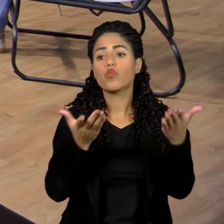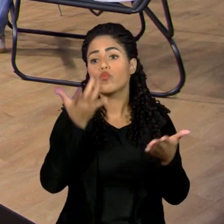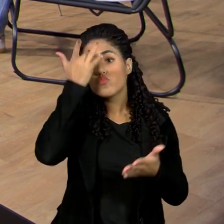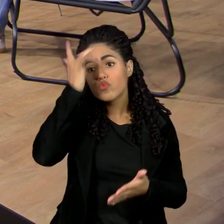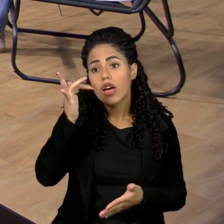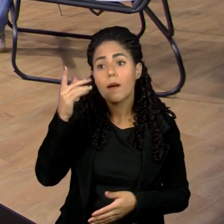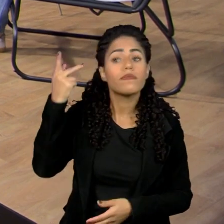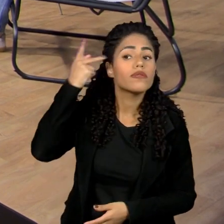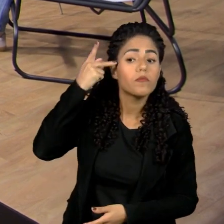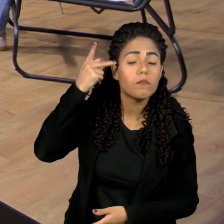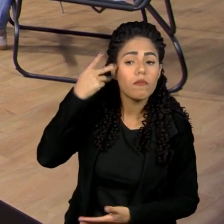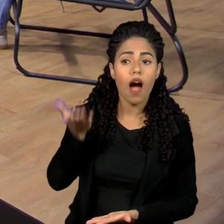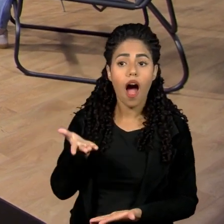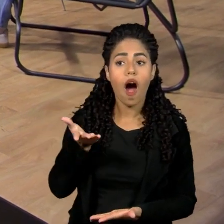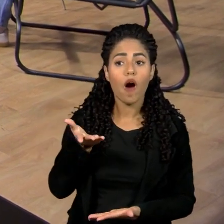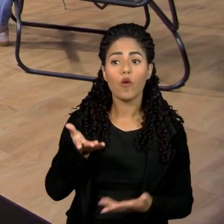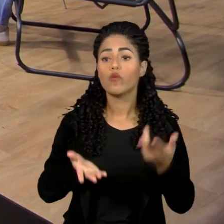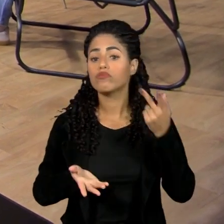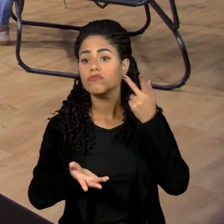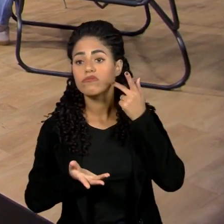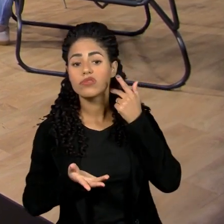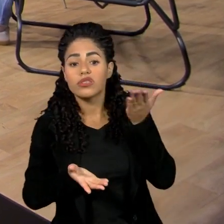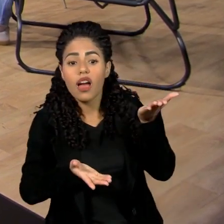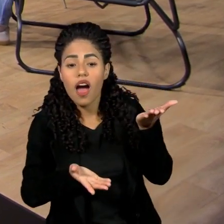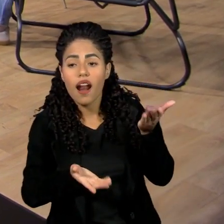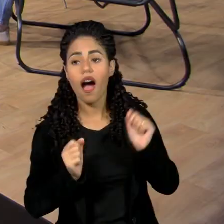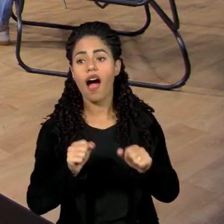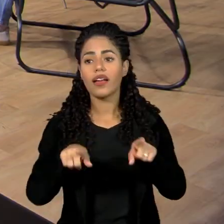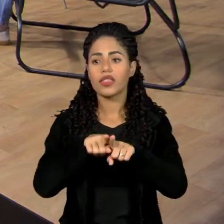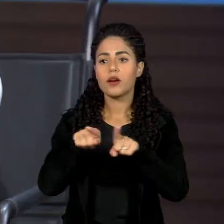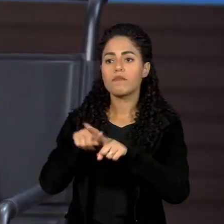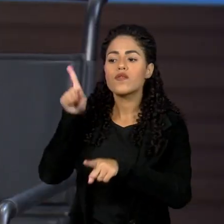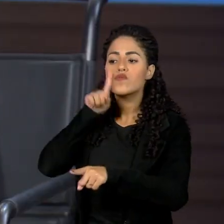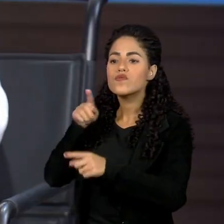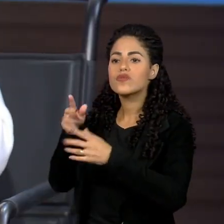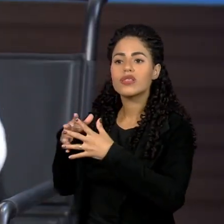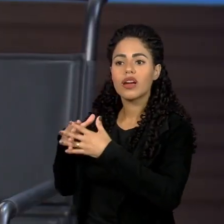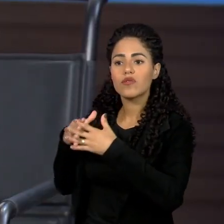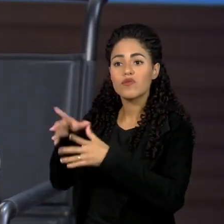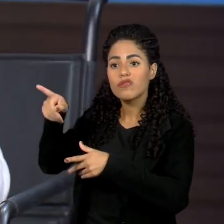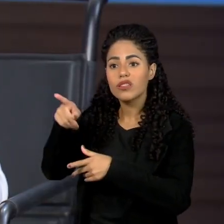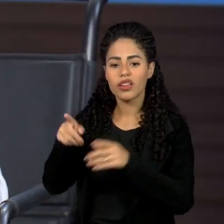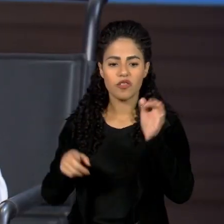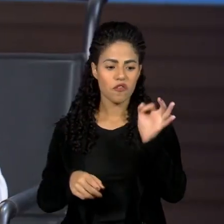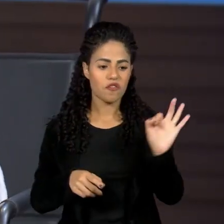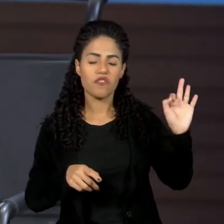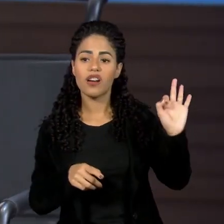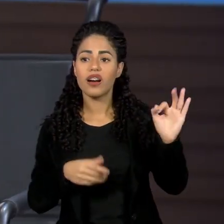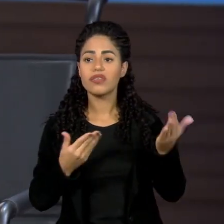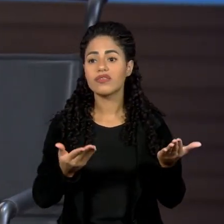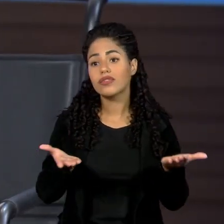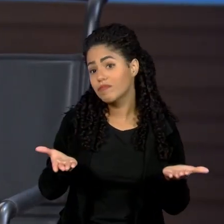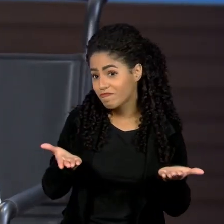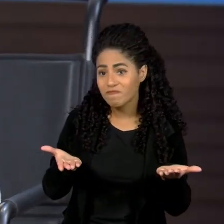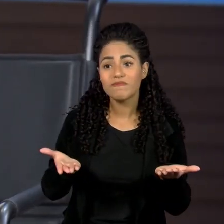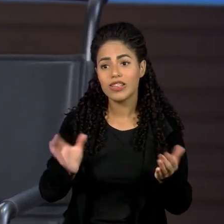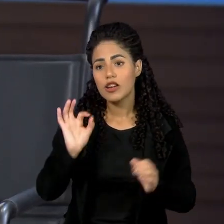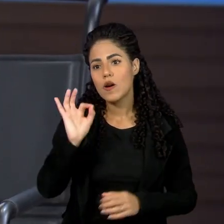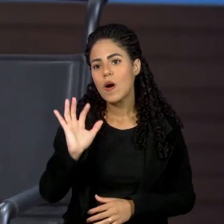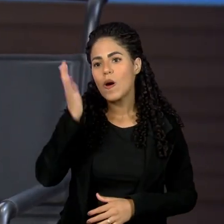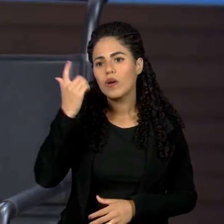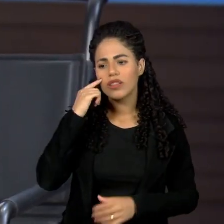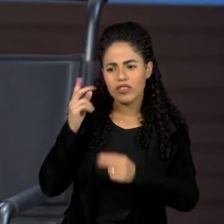São Paulo, no Ceará, também nos Estados Unidos, na França, na China, a mesma marca. Então, essa é a tendência que a